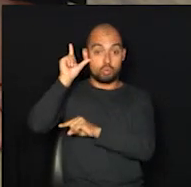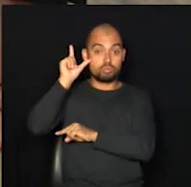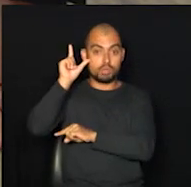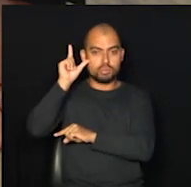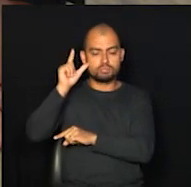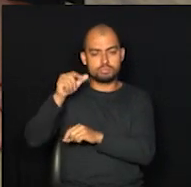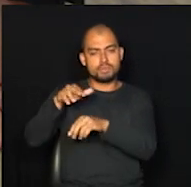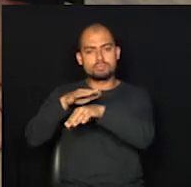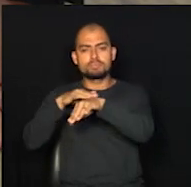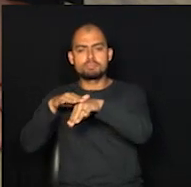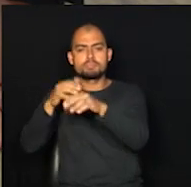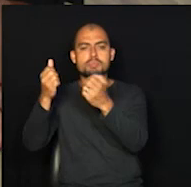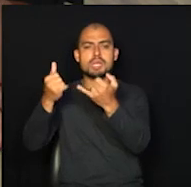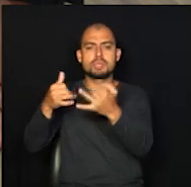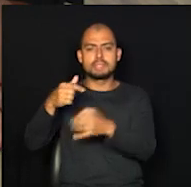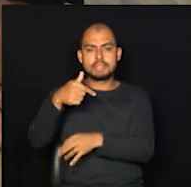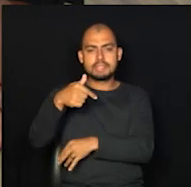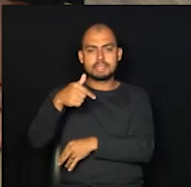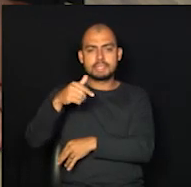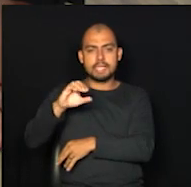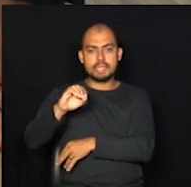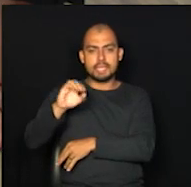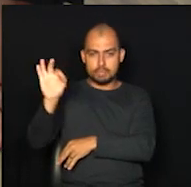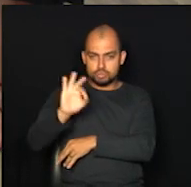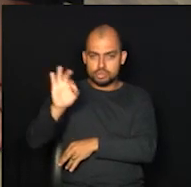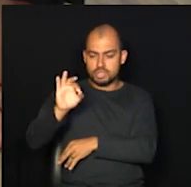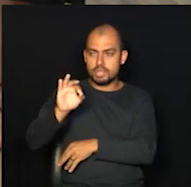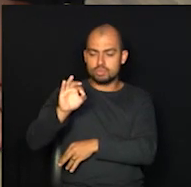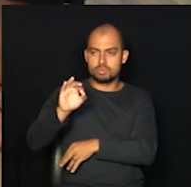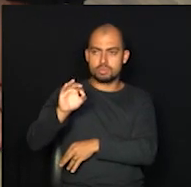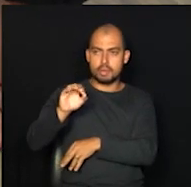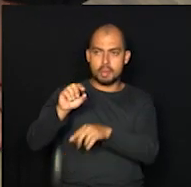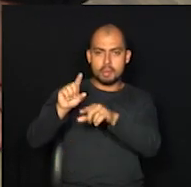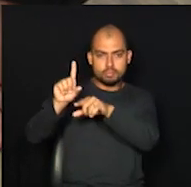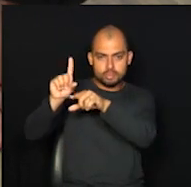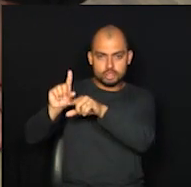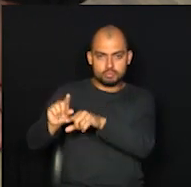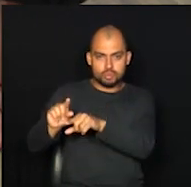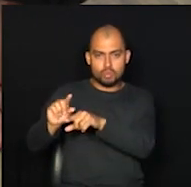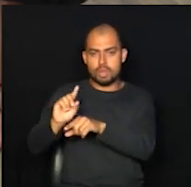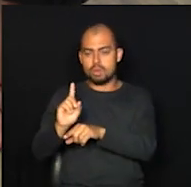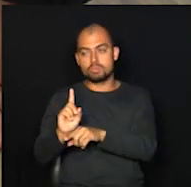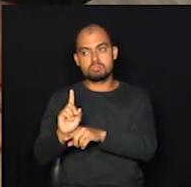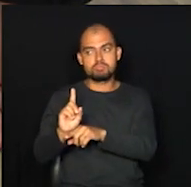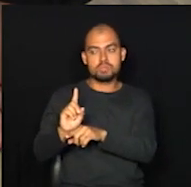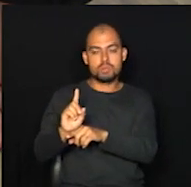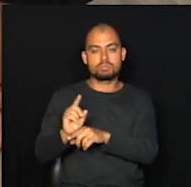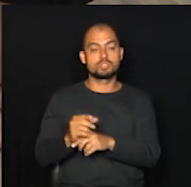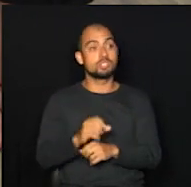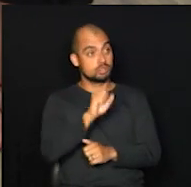perto dos 70%. Abaixamos esta porcentagem? Baixamos para